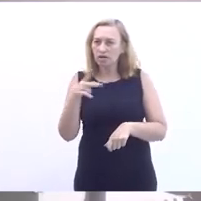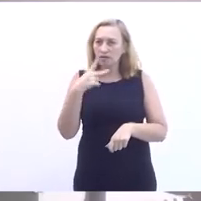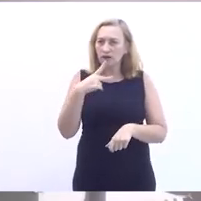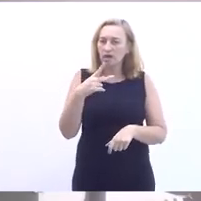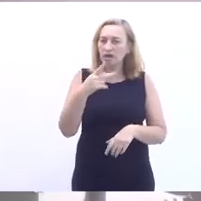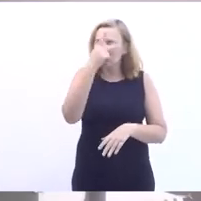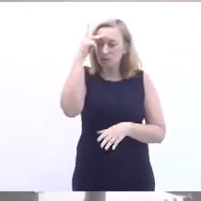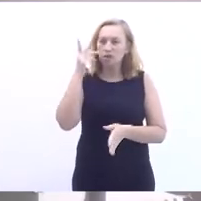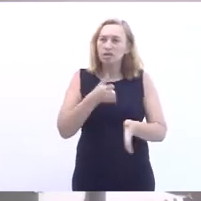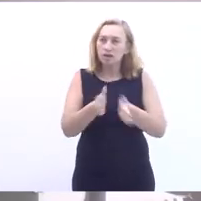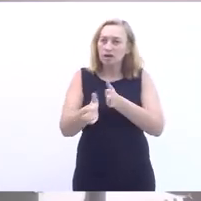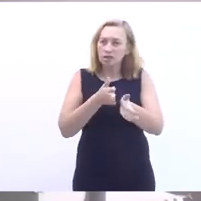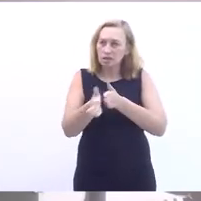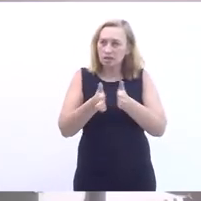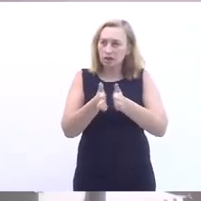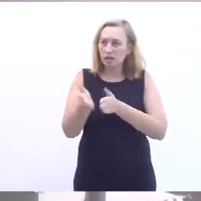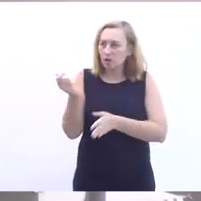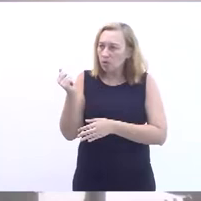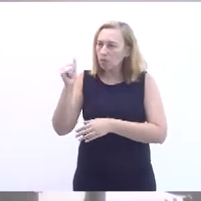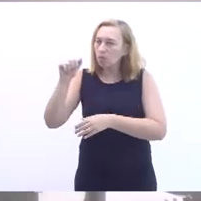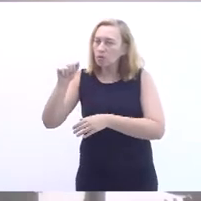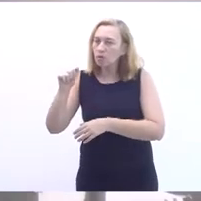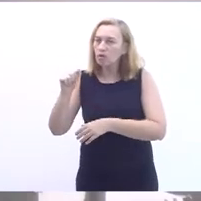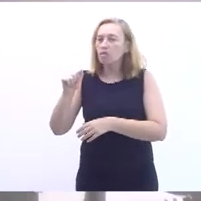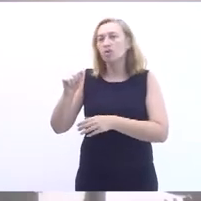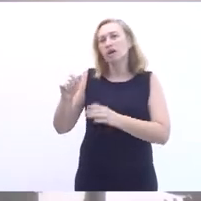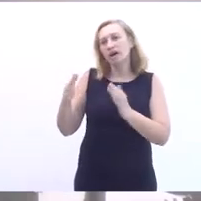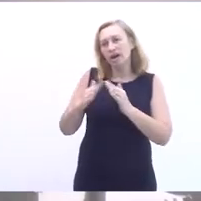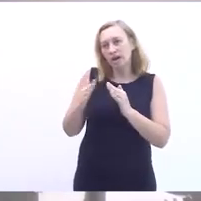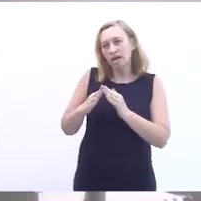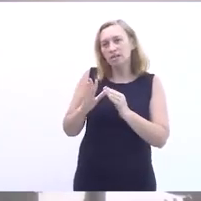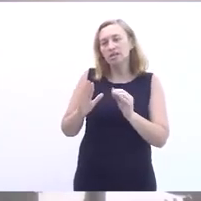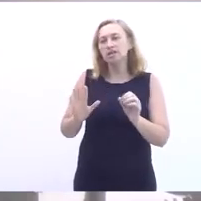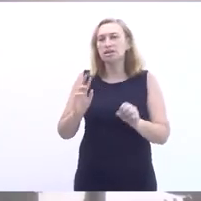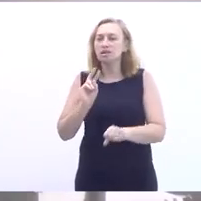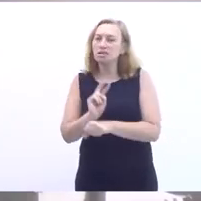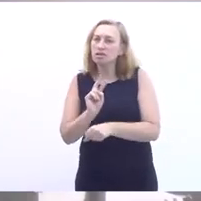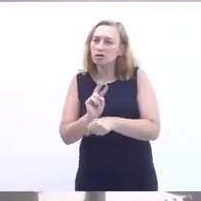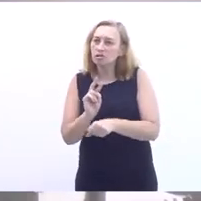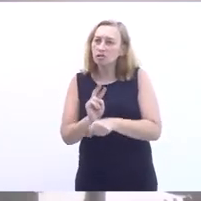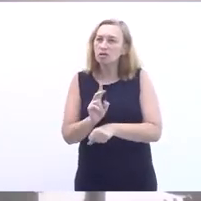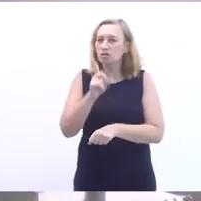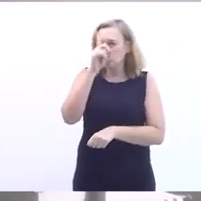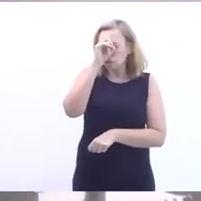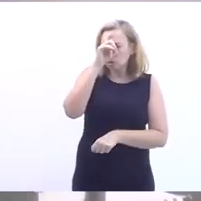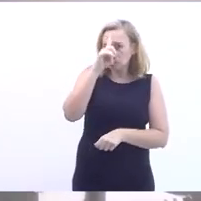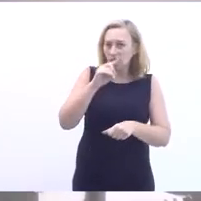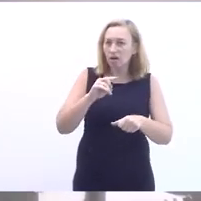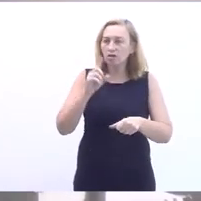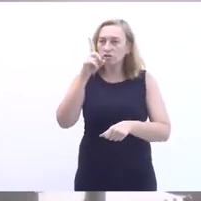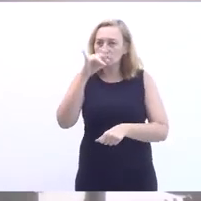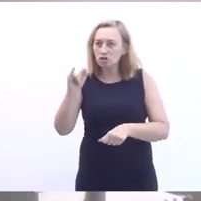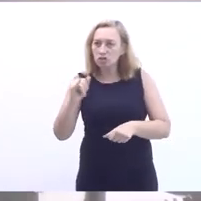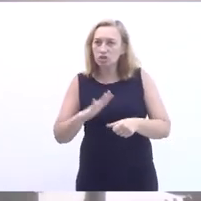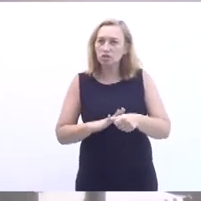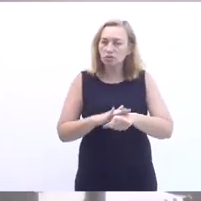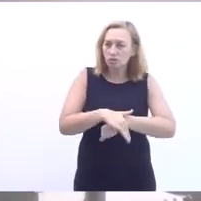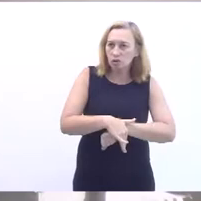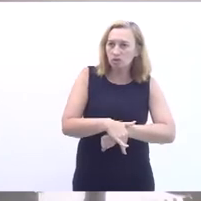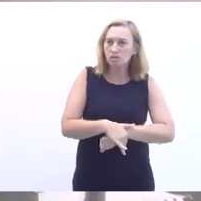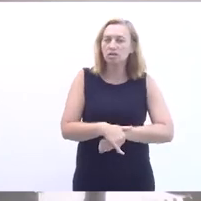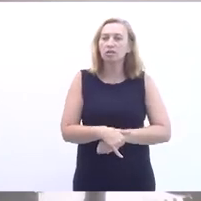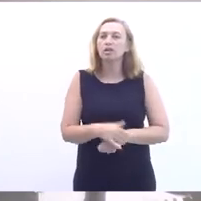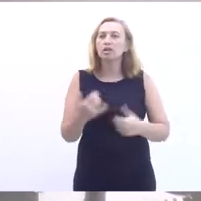tem que ter acesso a um lar protegido uma oficina protegida do hospital dia Hospital noite um centro de socialização